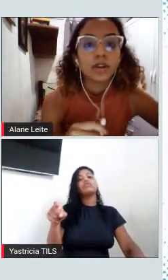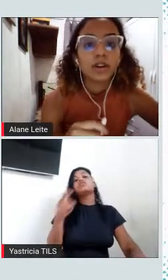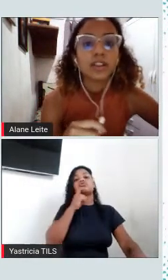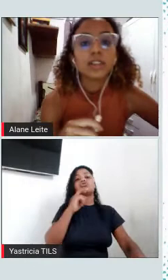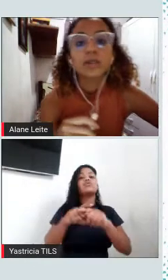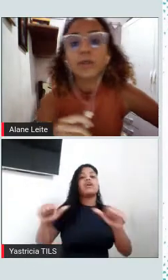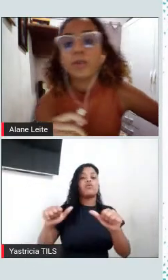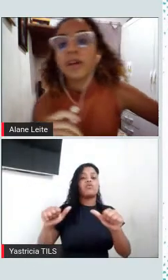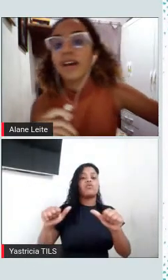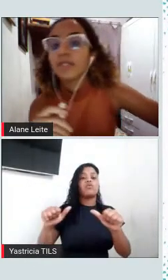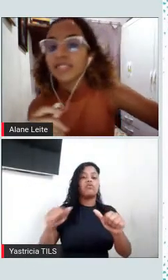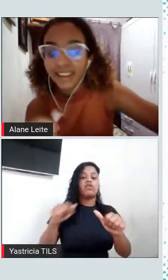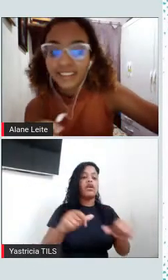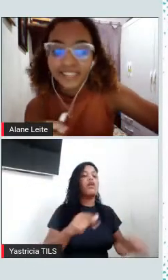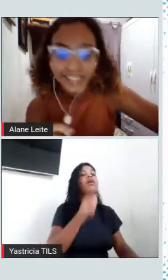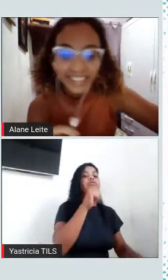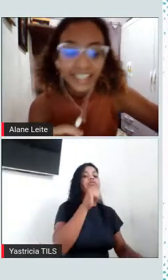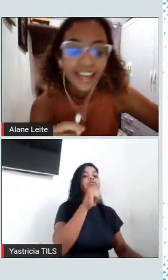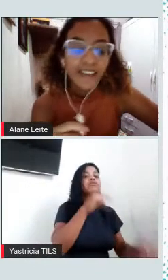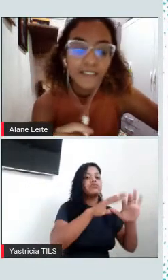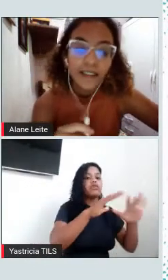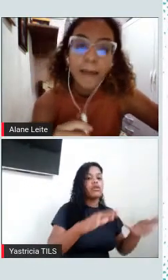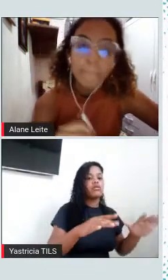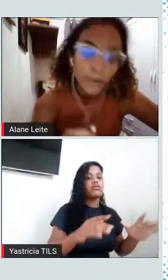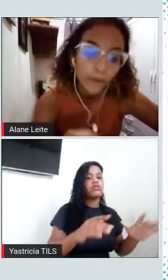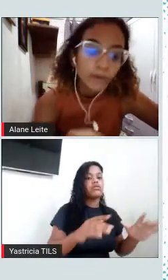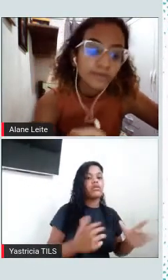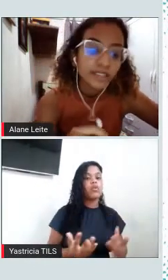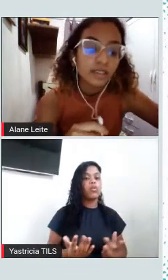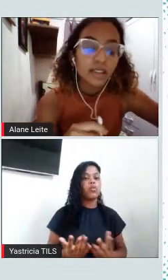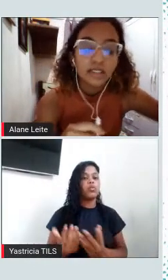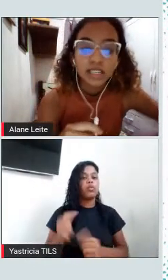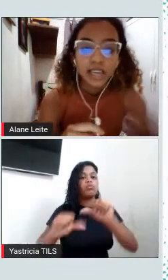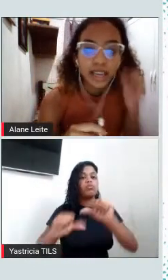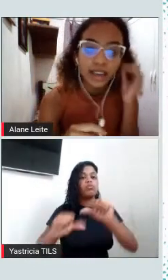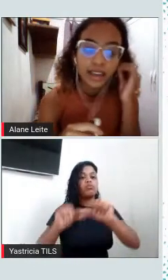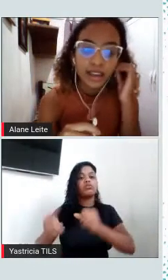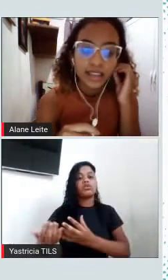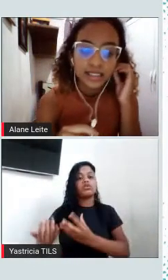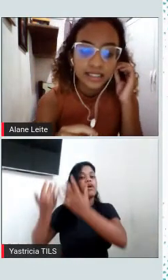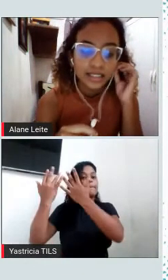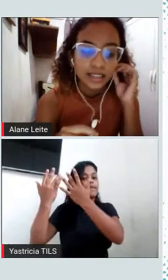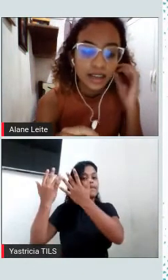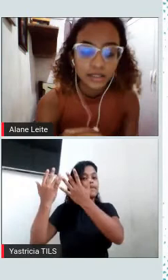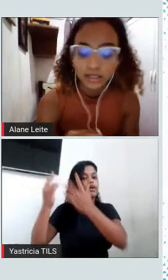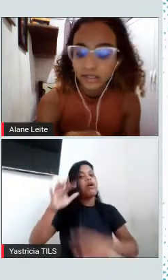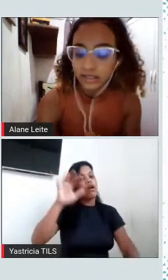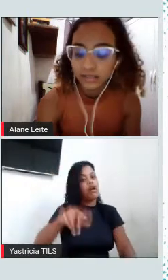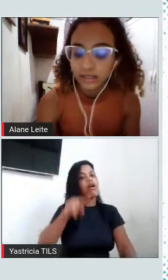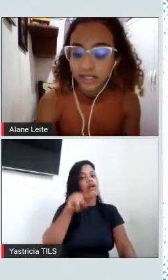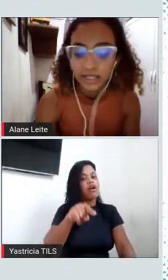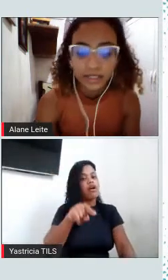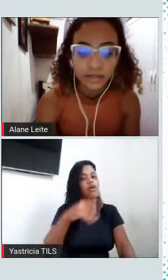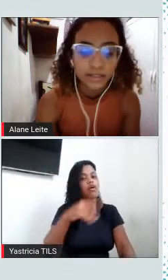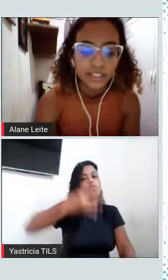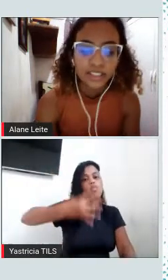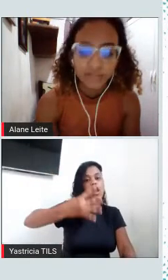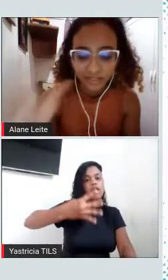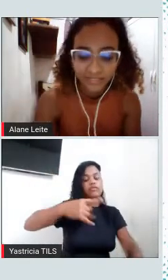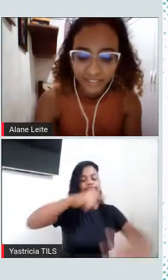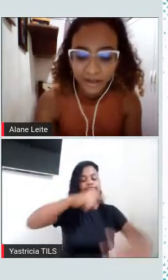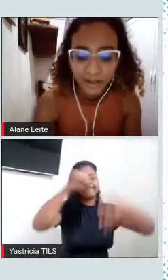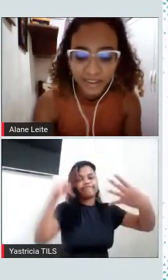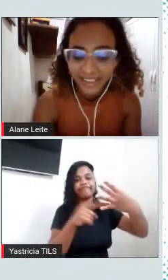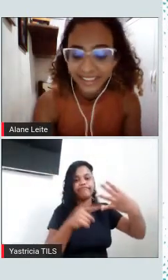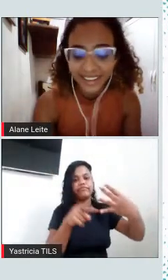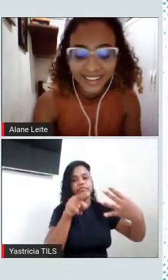estado sólido para o estado de vapor. Então, eu acho que é essa a alternativa, né? Como vocês já